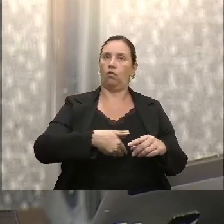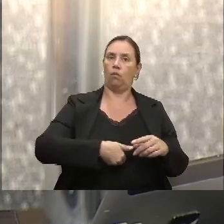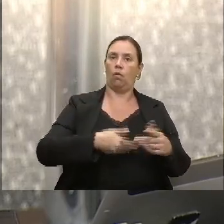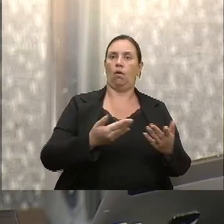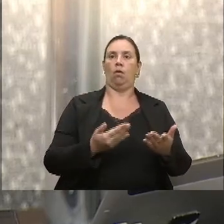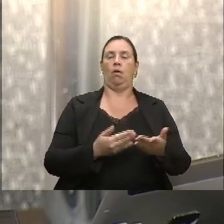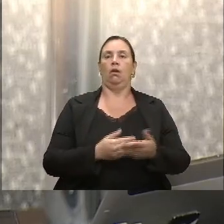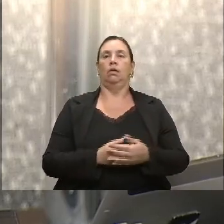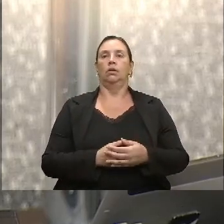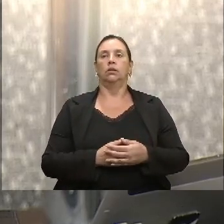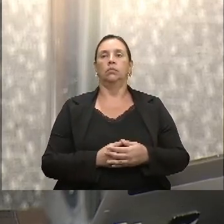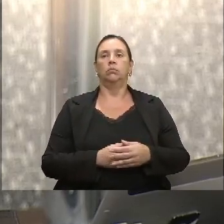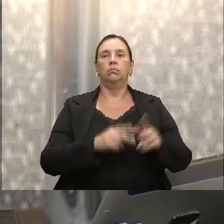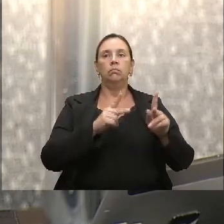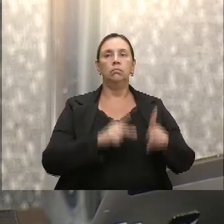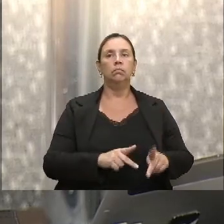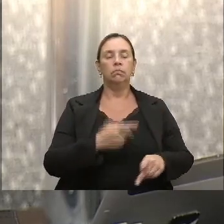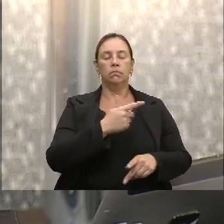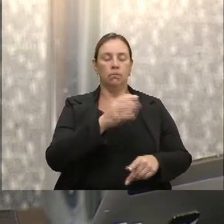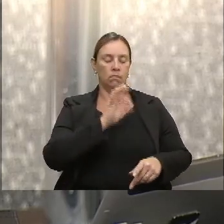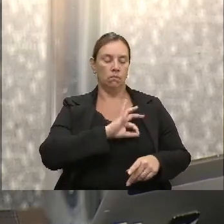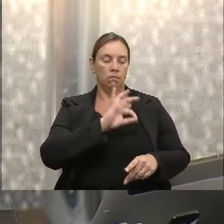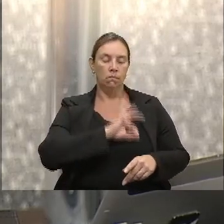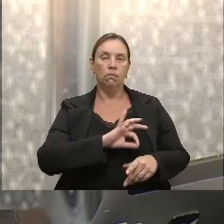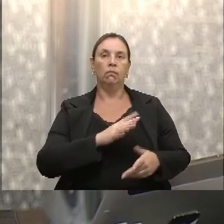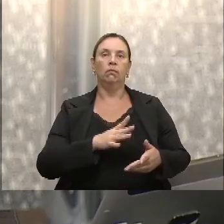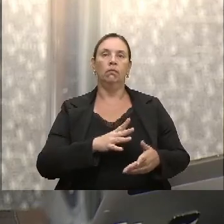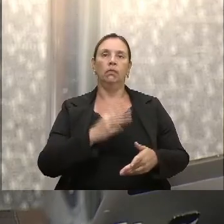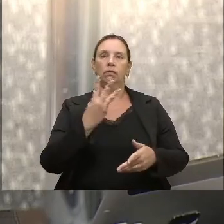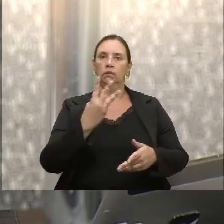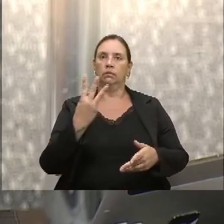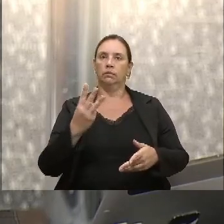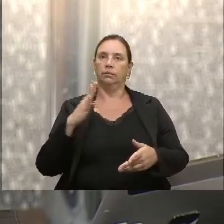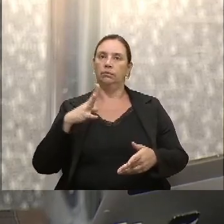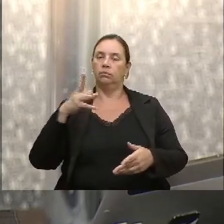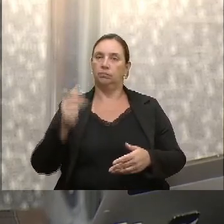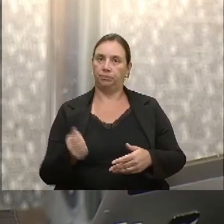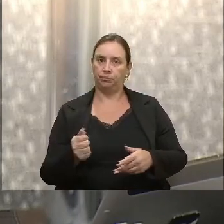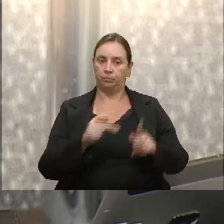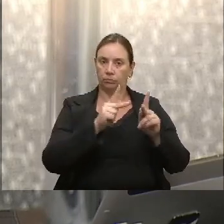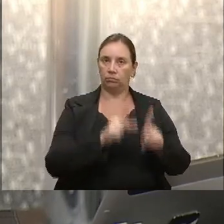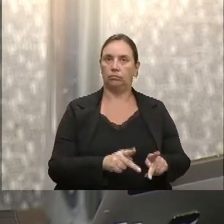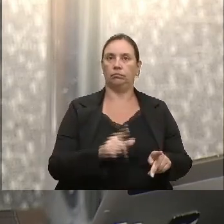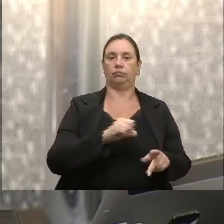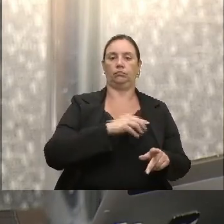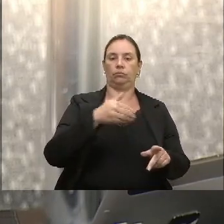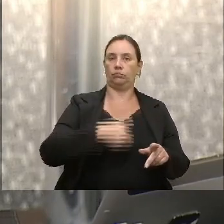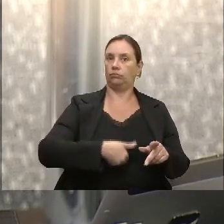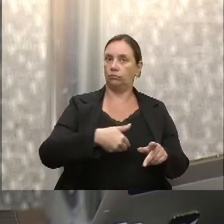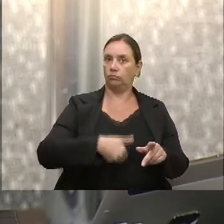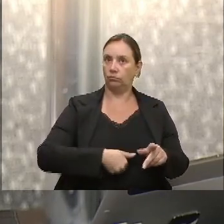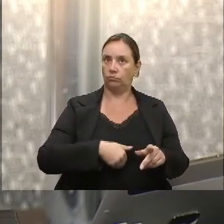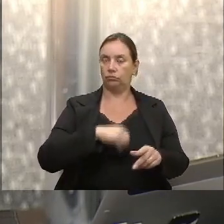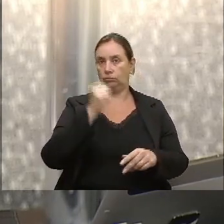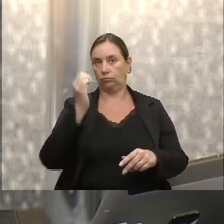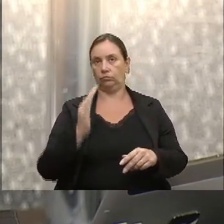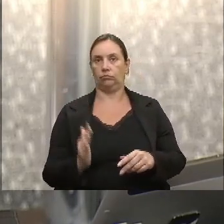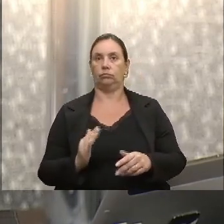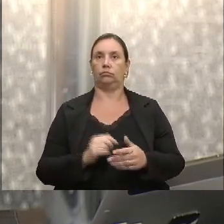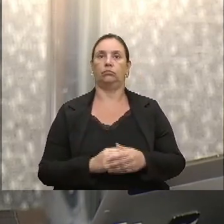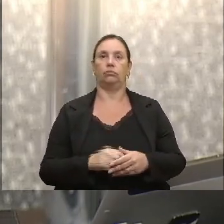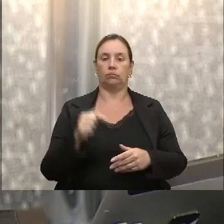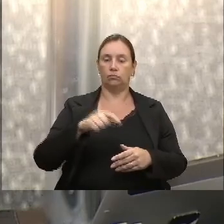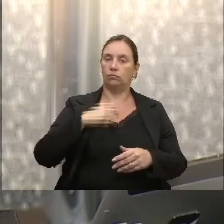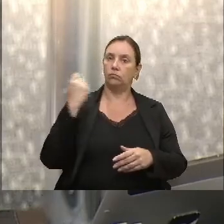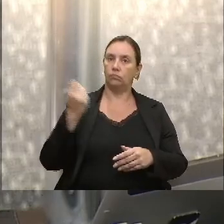que pessoas que não têm renda, os 33 milhões, parte deles que passavam fome no Brasil, parte deles aqui no Estado do